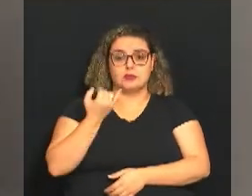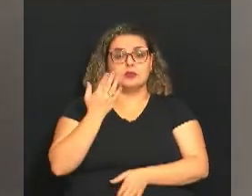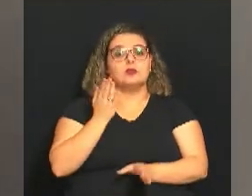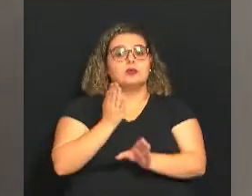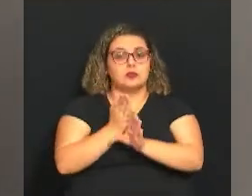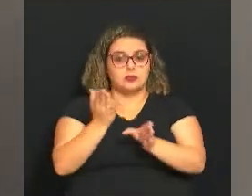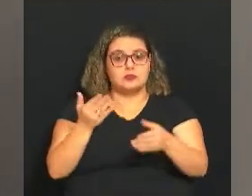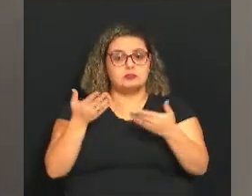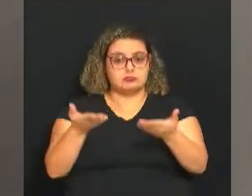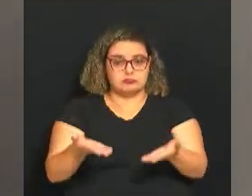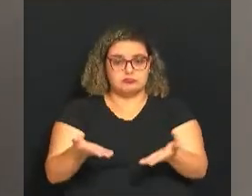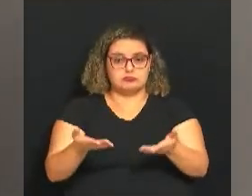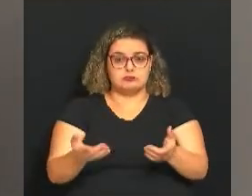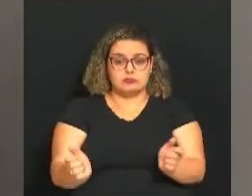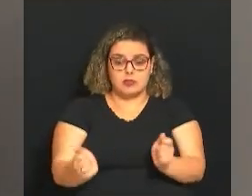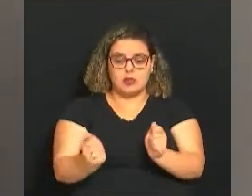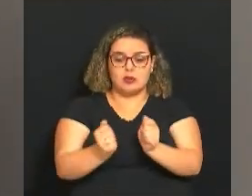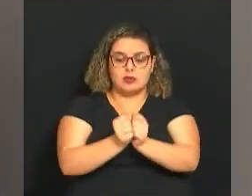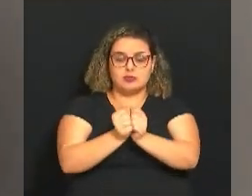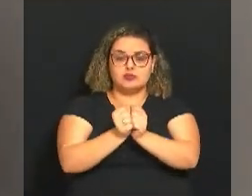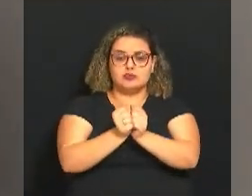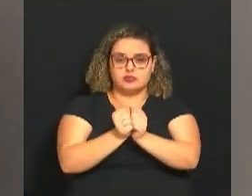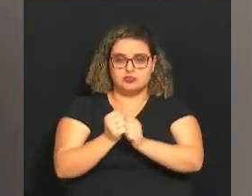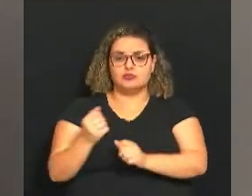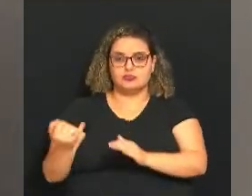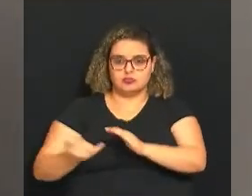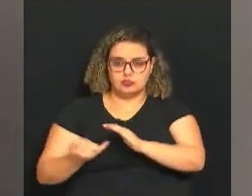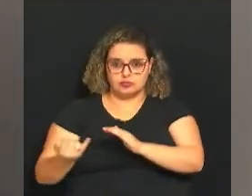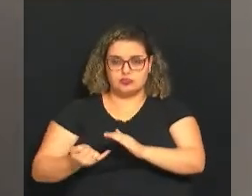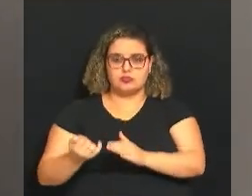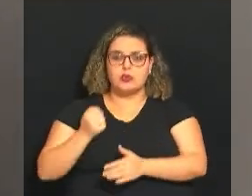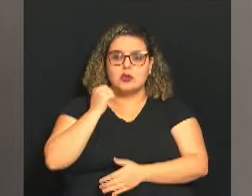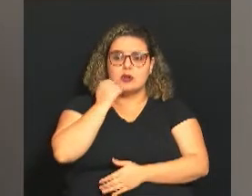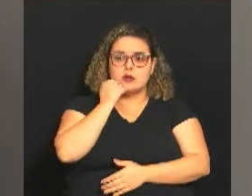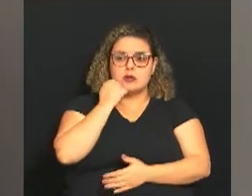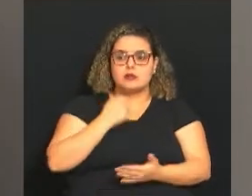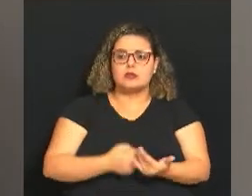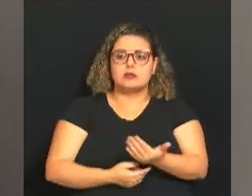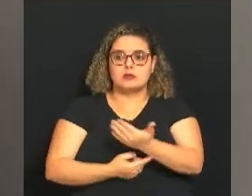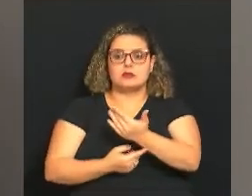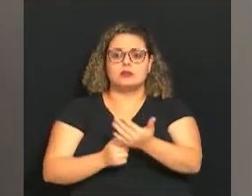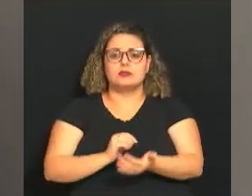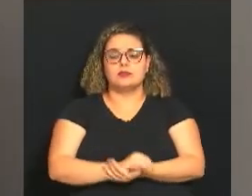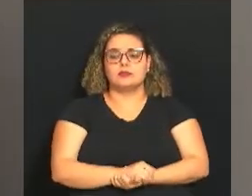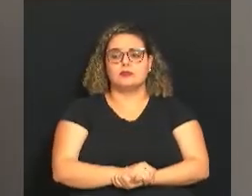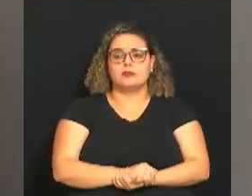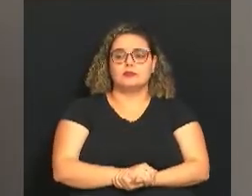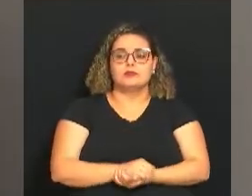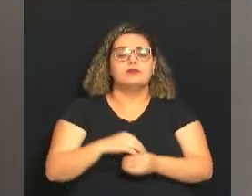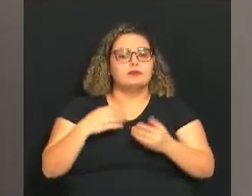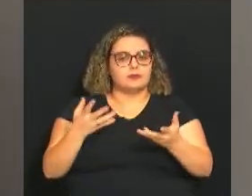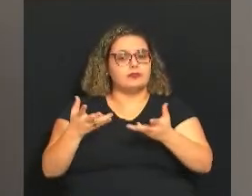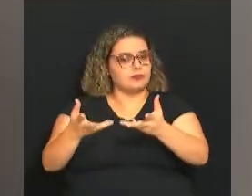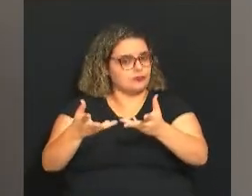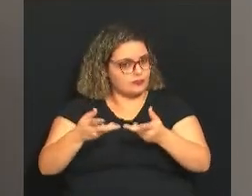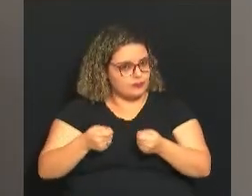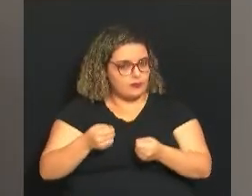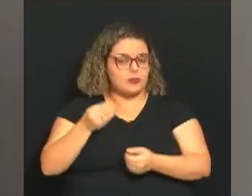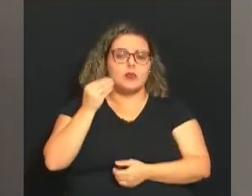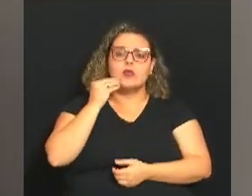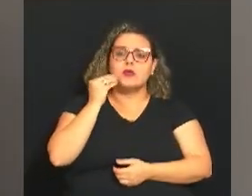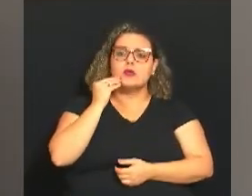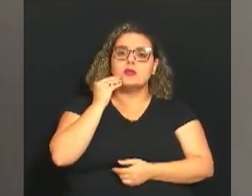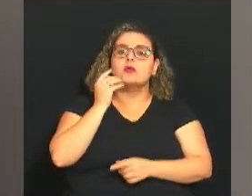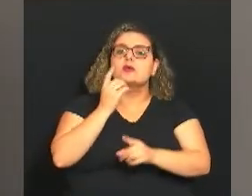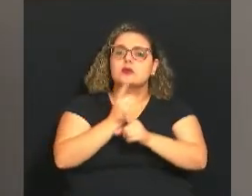que aproxima as instituições de ciência e tecnologia. E fica aí, então, o convite para a gente tentar se encontrar